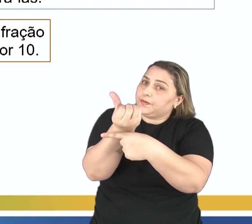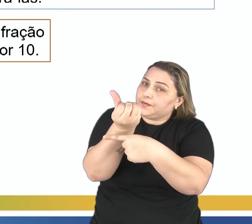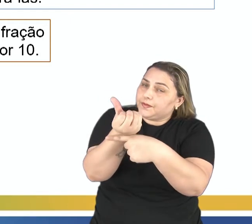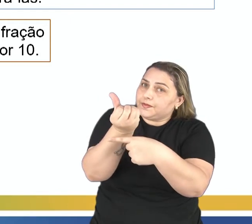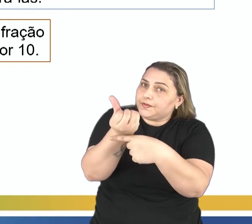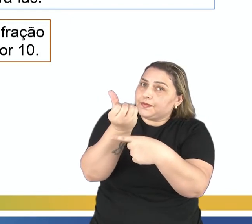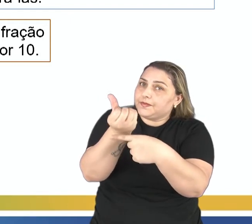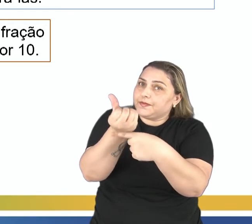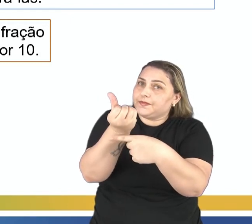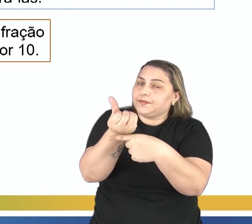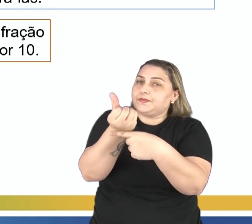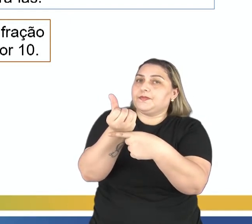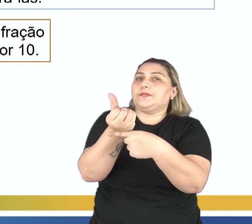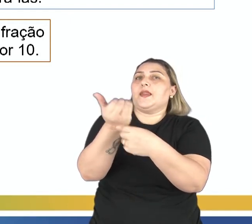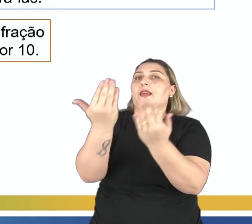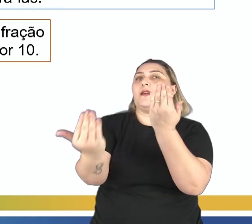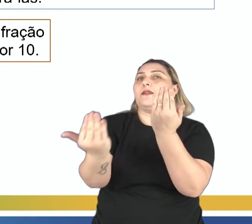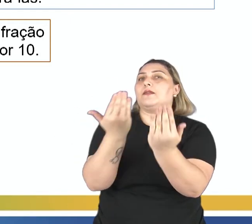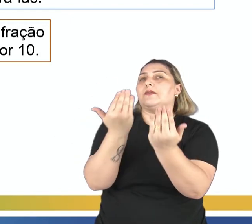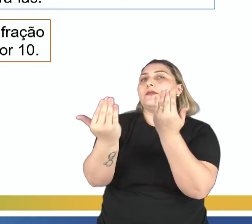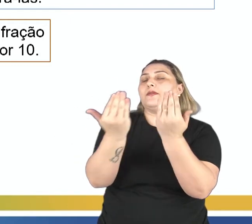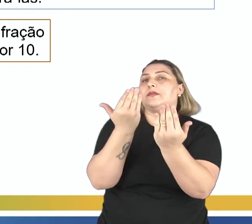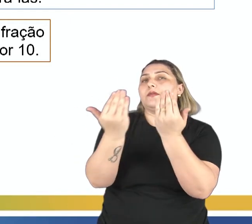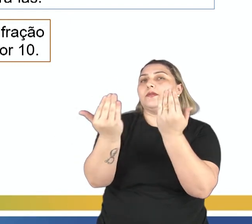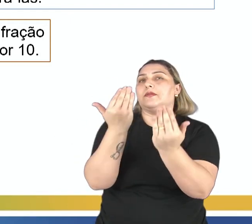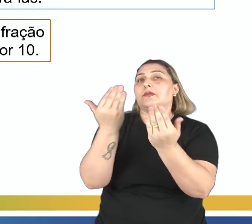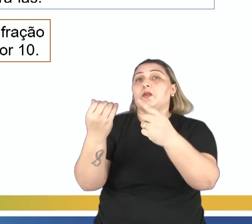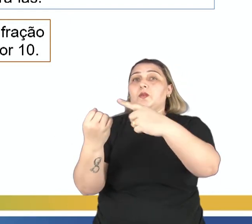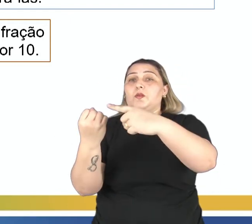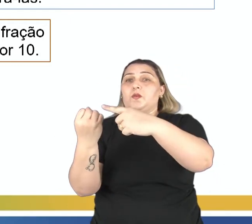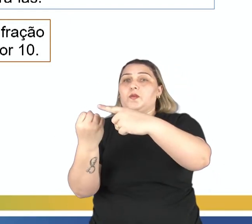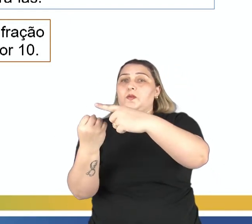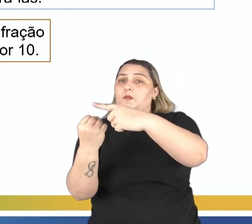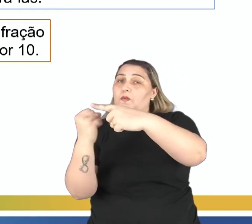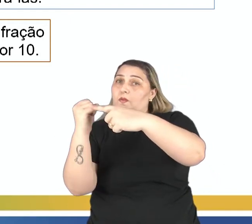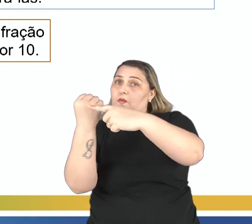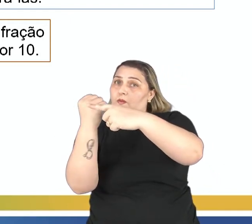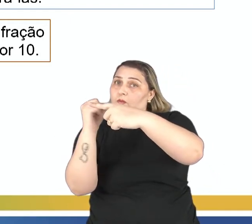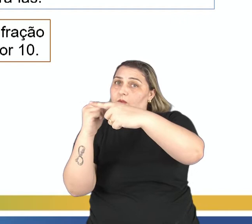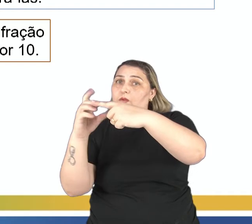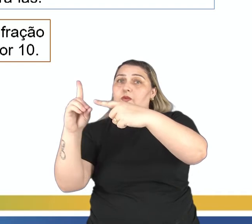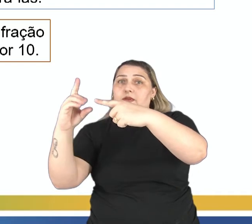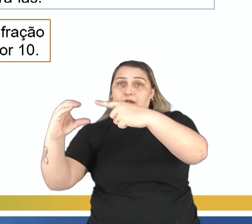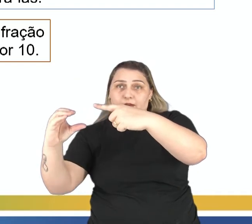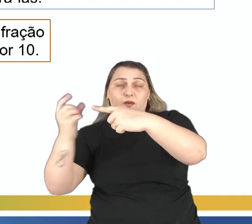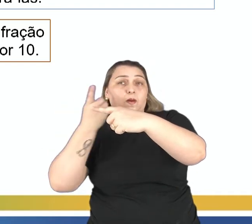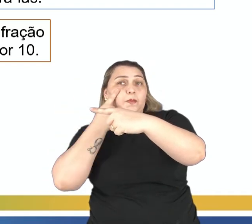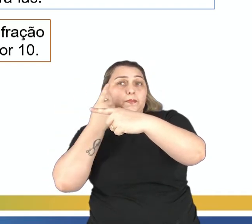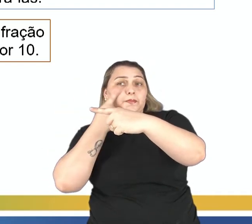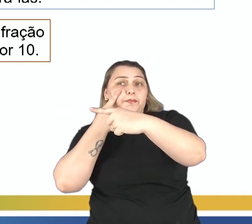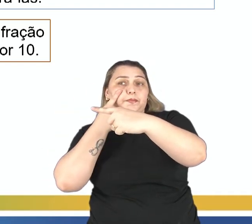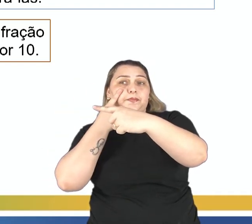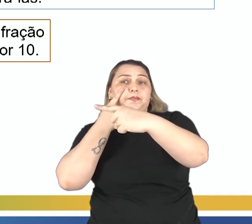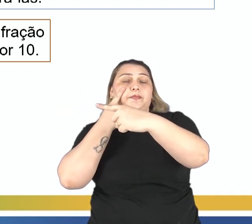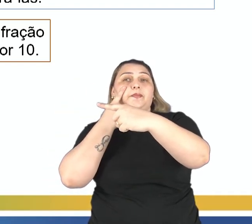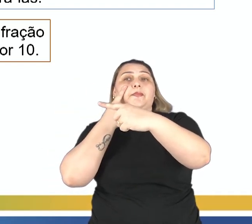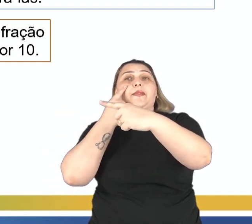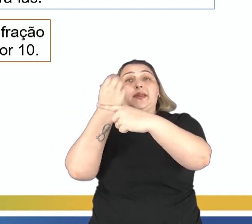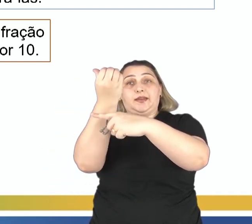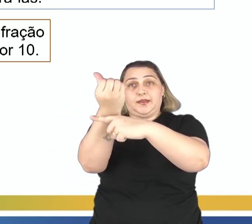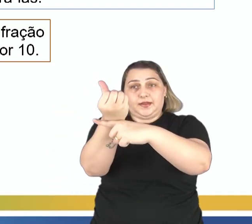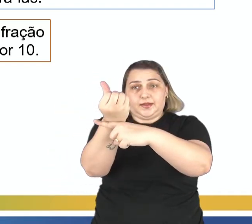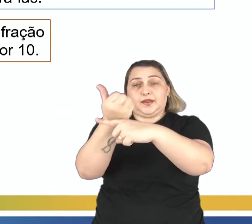equivalente a 3/5, e comparar com 8/10. Então, ó, nós vamos ter o quê?